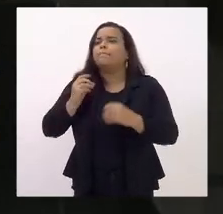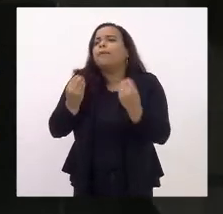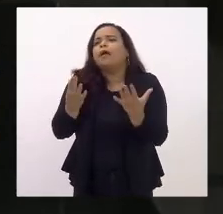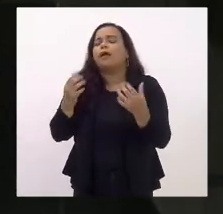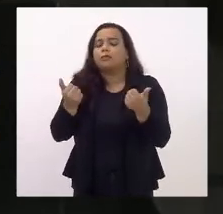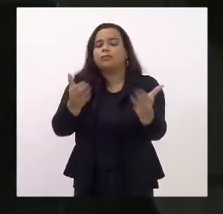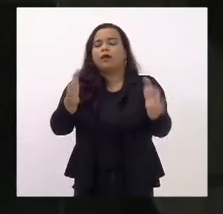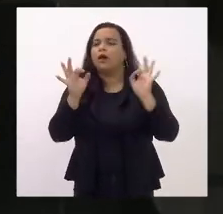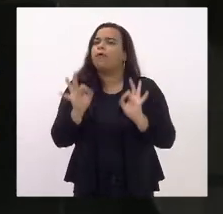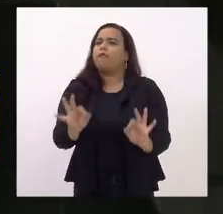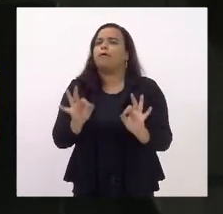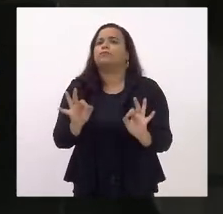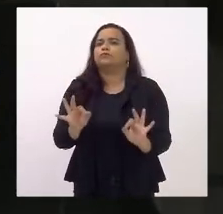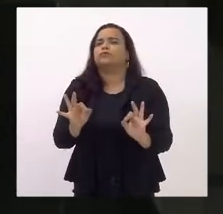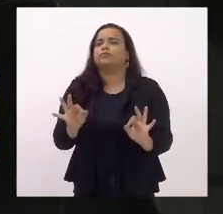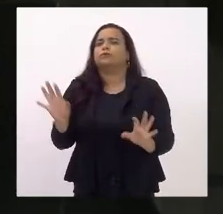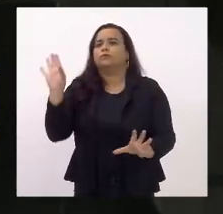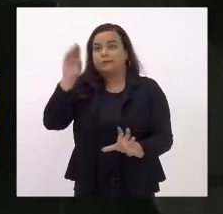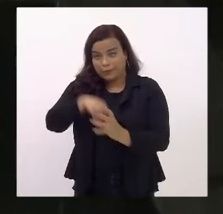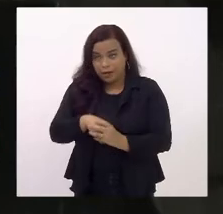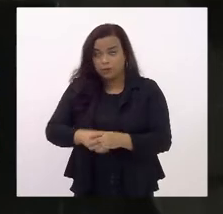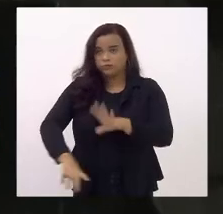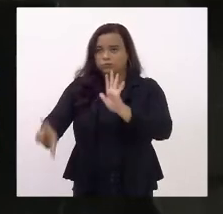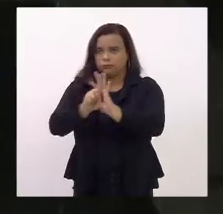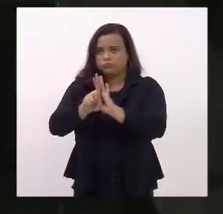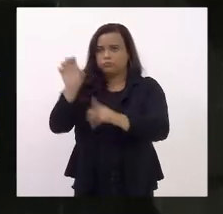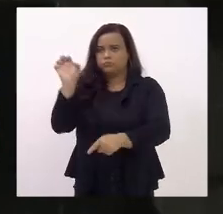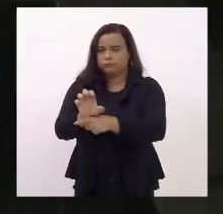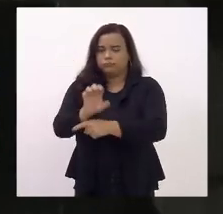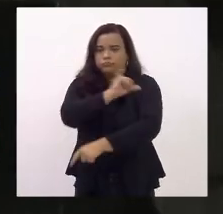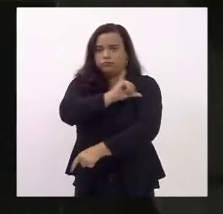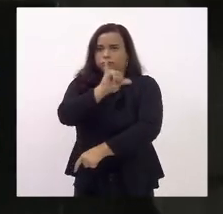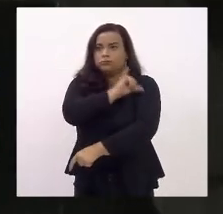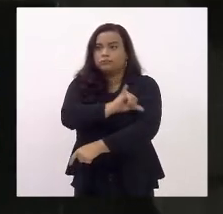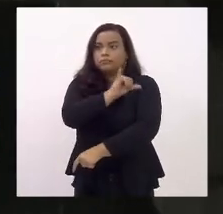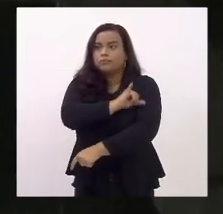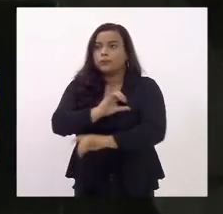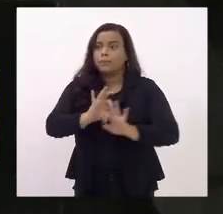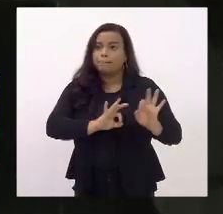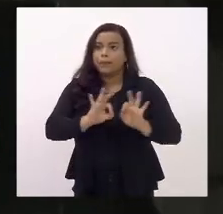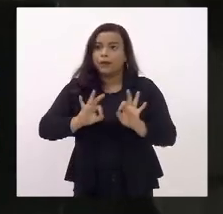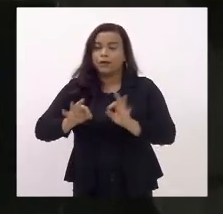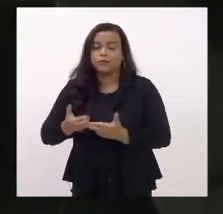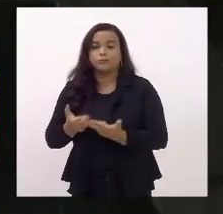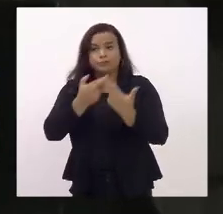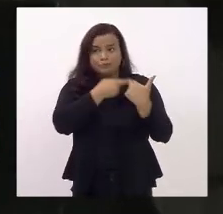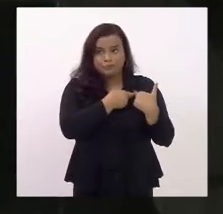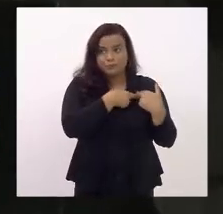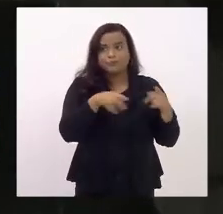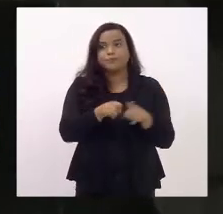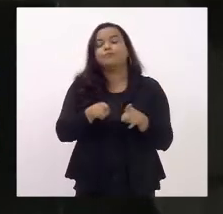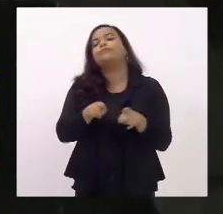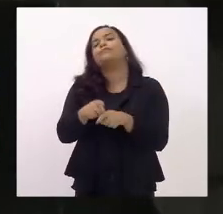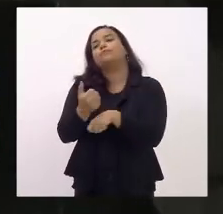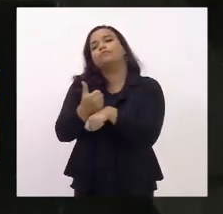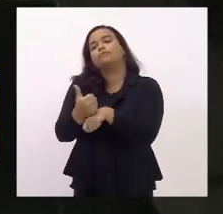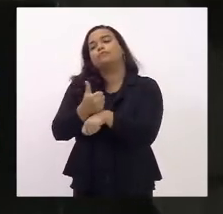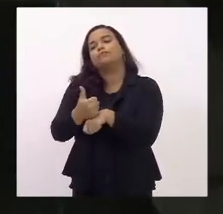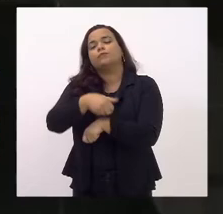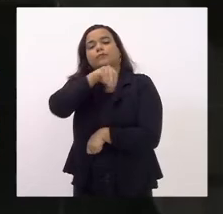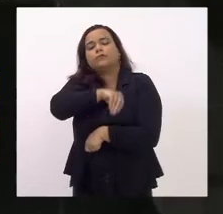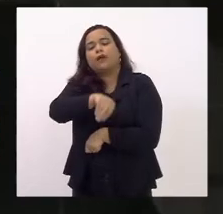garantir na legislação estadual do Rio de Janeiro o plano de cargos, carreiras e salários